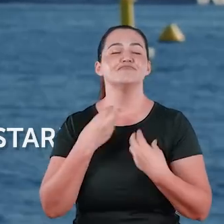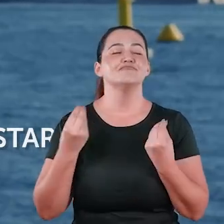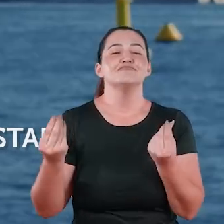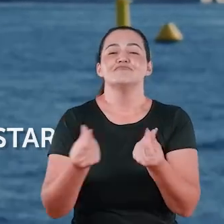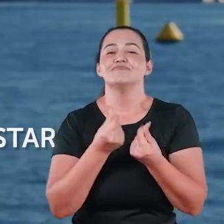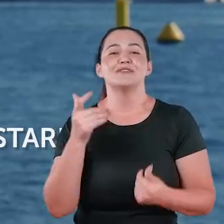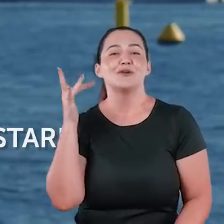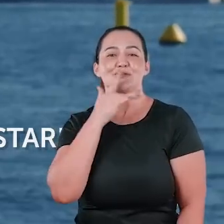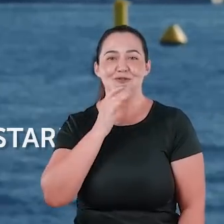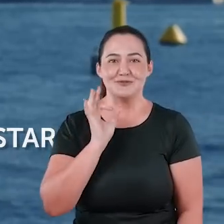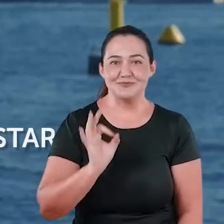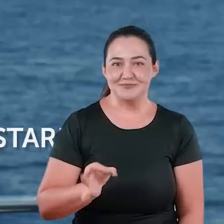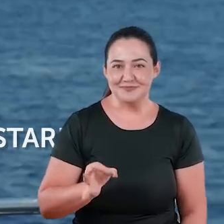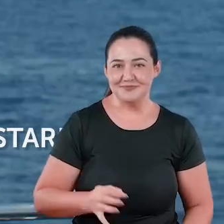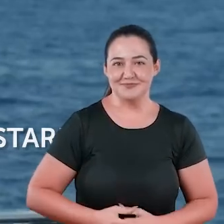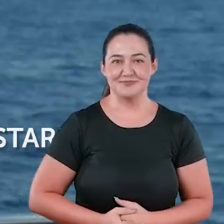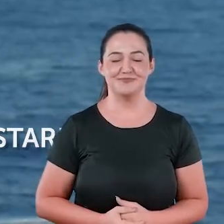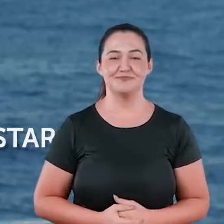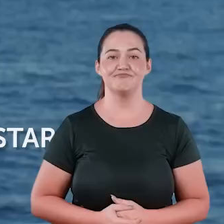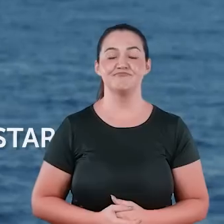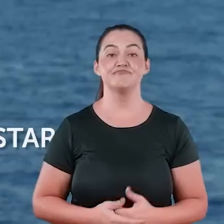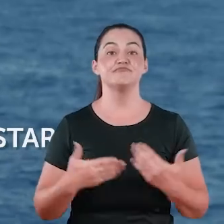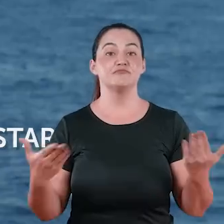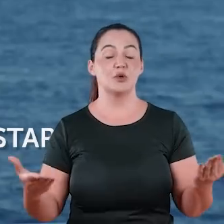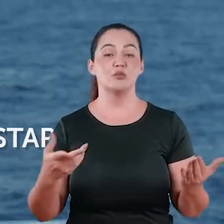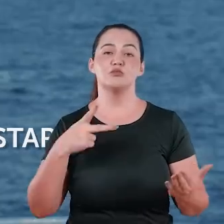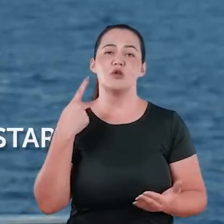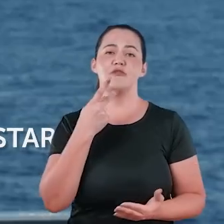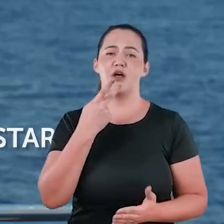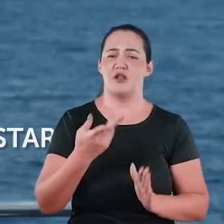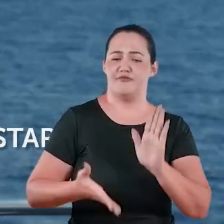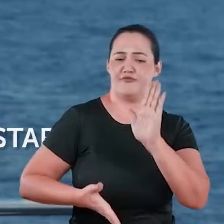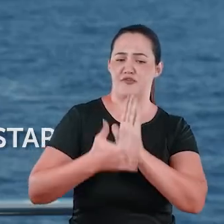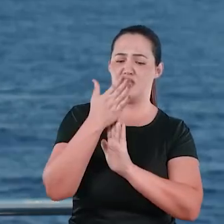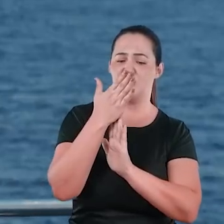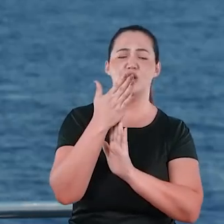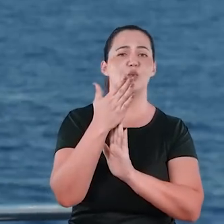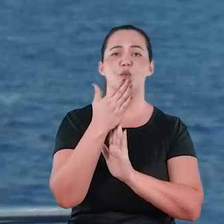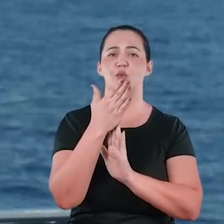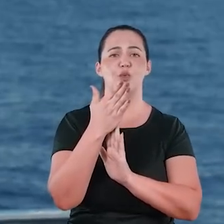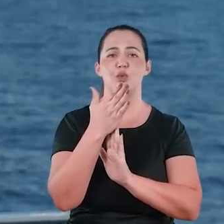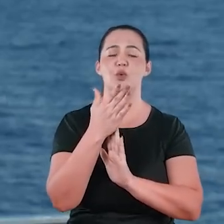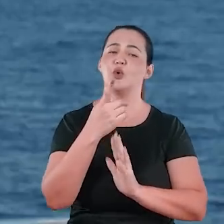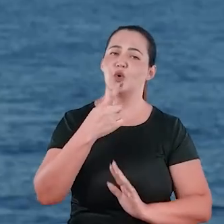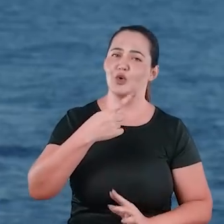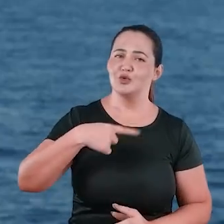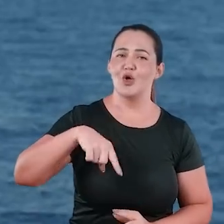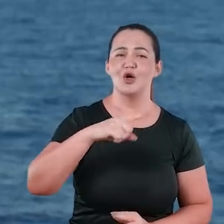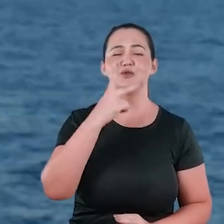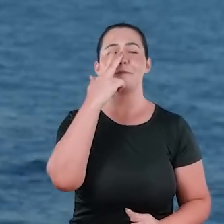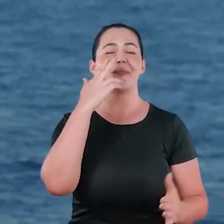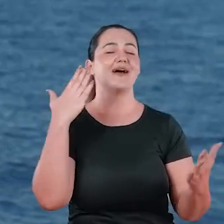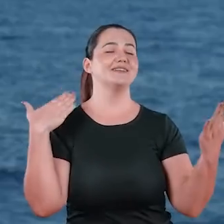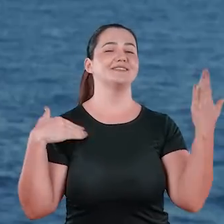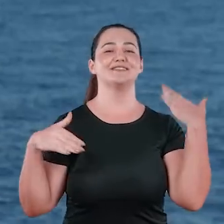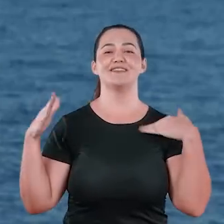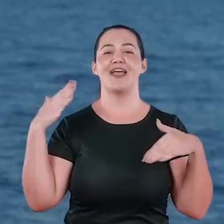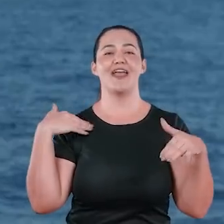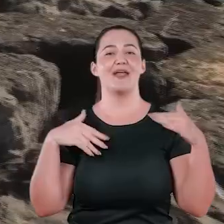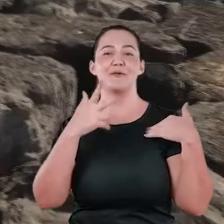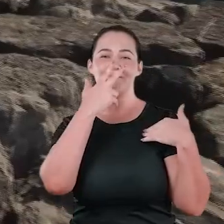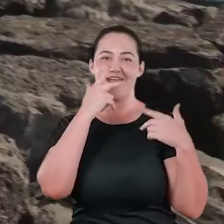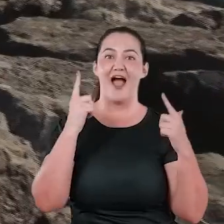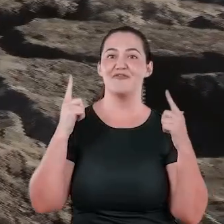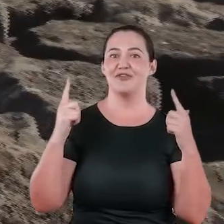para toda a jornada. E por falar em jornada, este nosso passeio, essa nossa